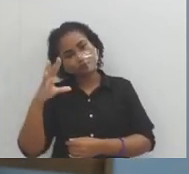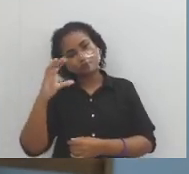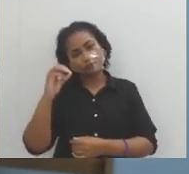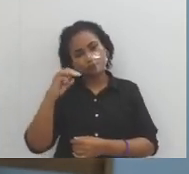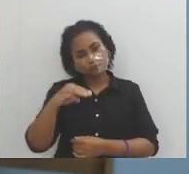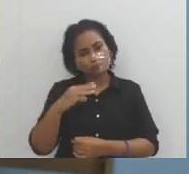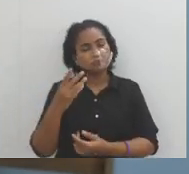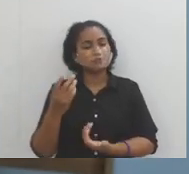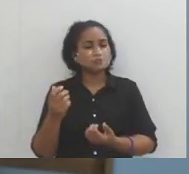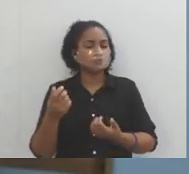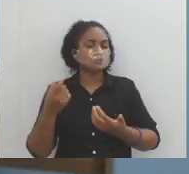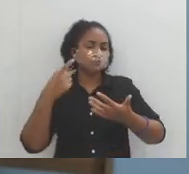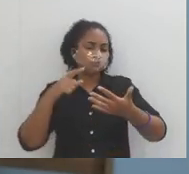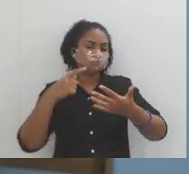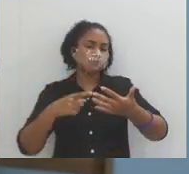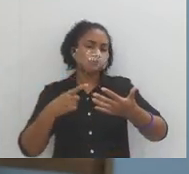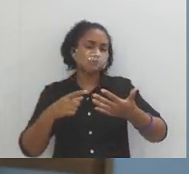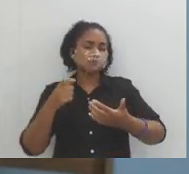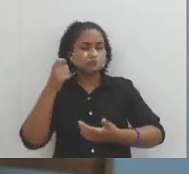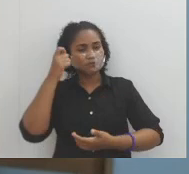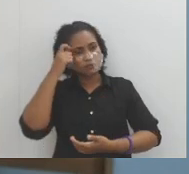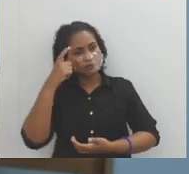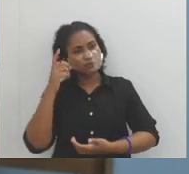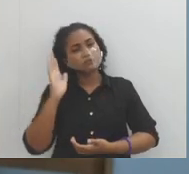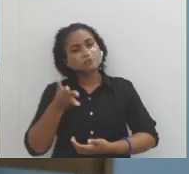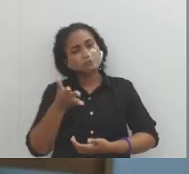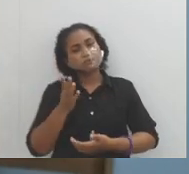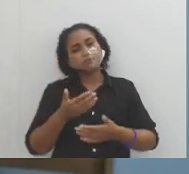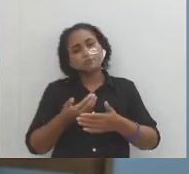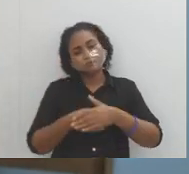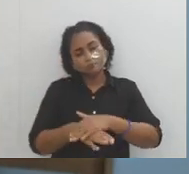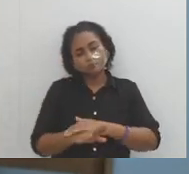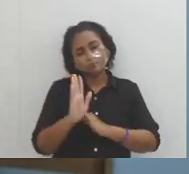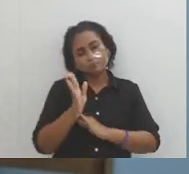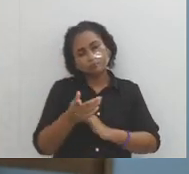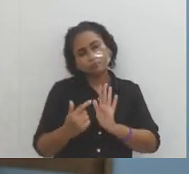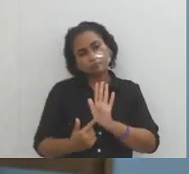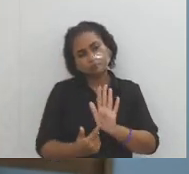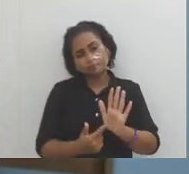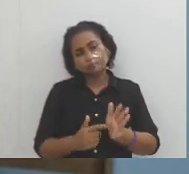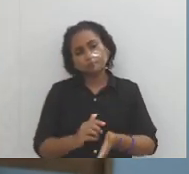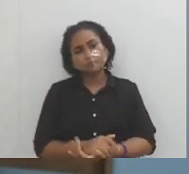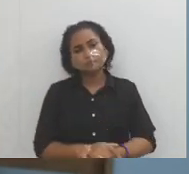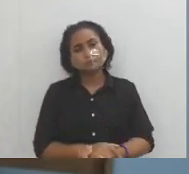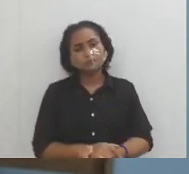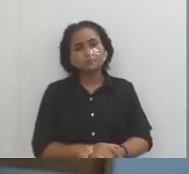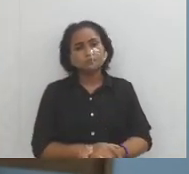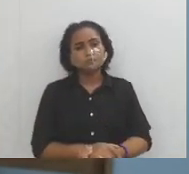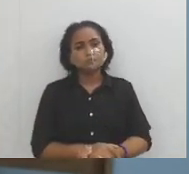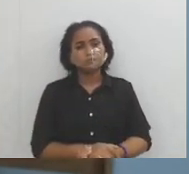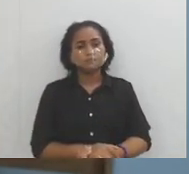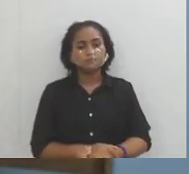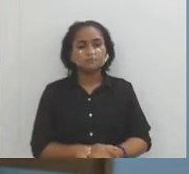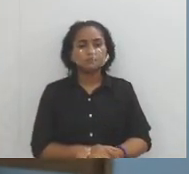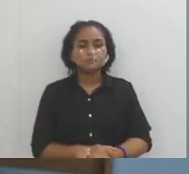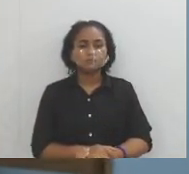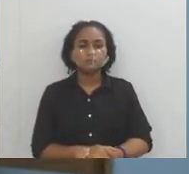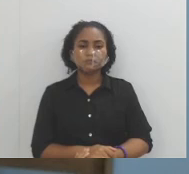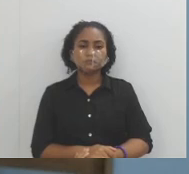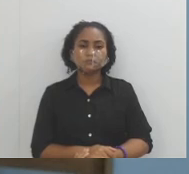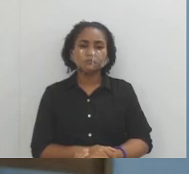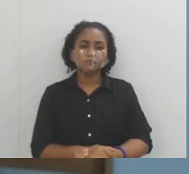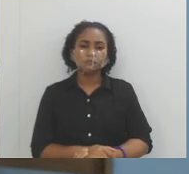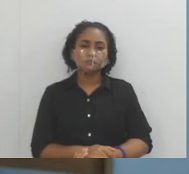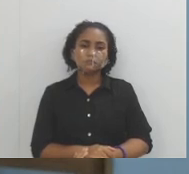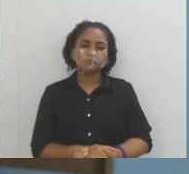bom que vocês tenham uma noção das que geralmente ocorrem, né, nas